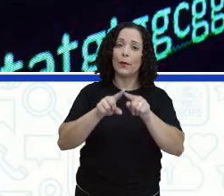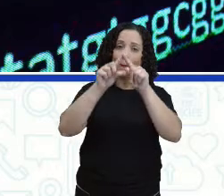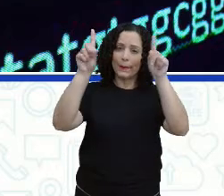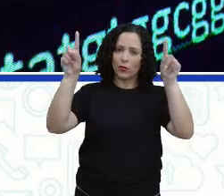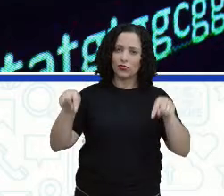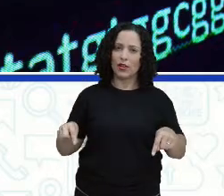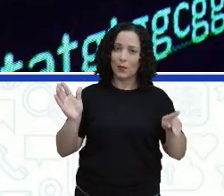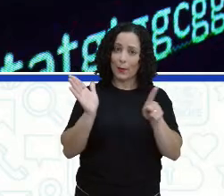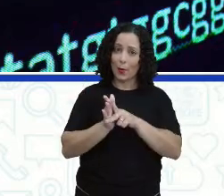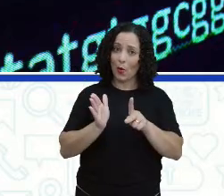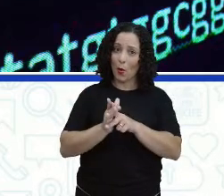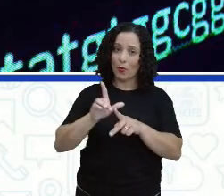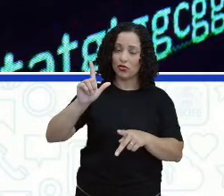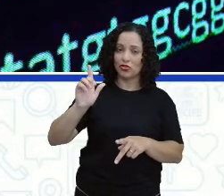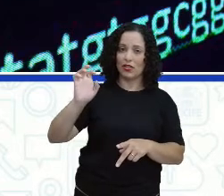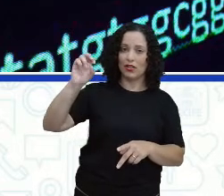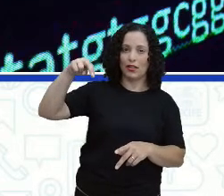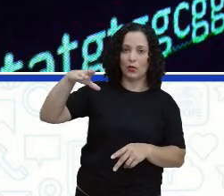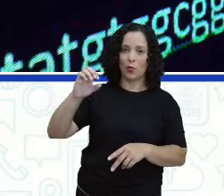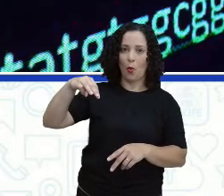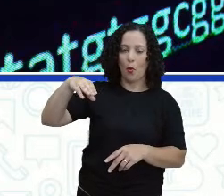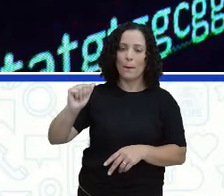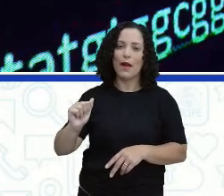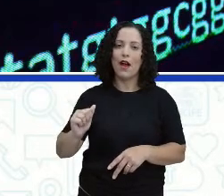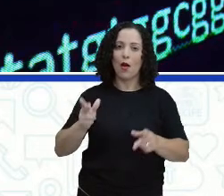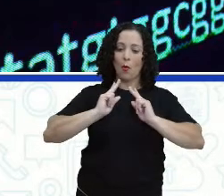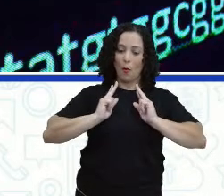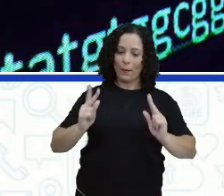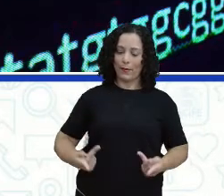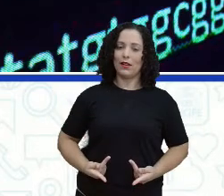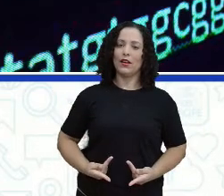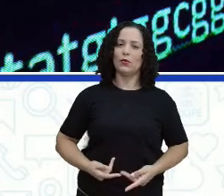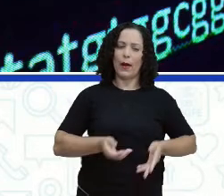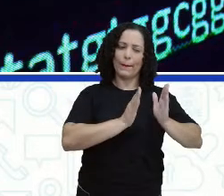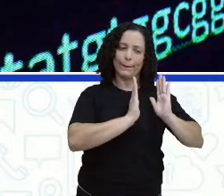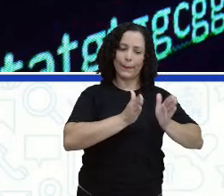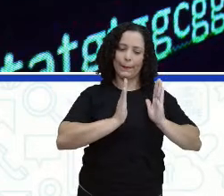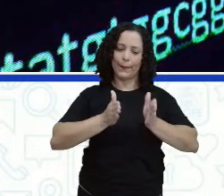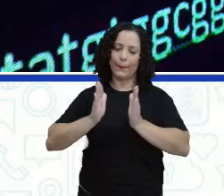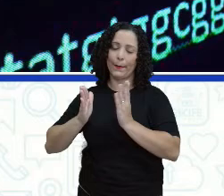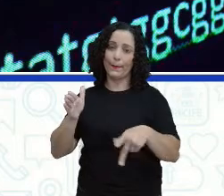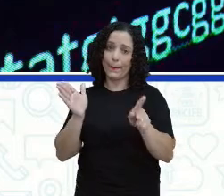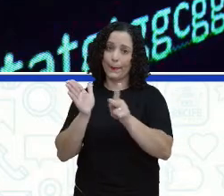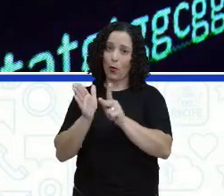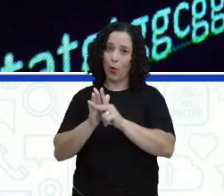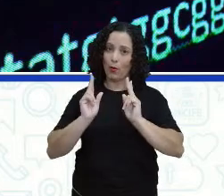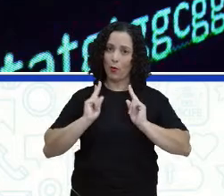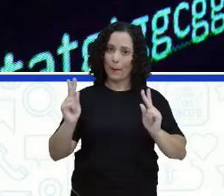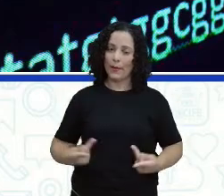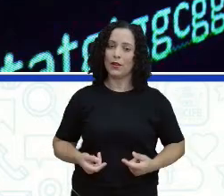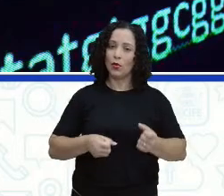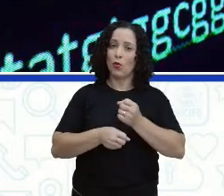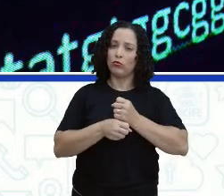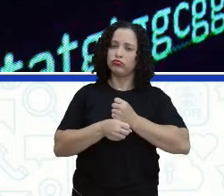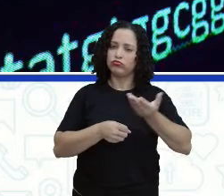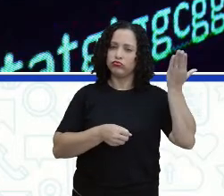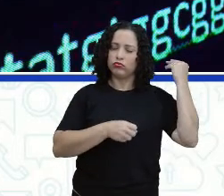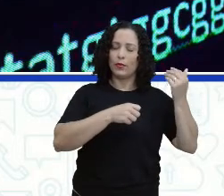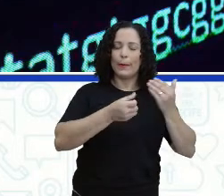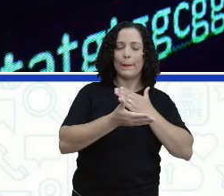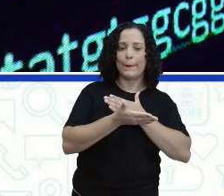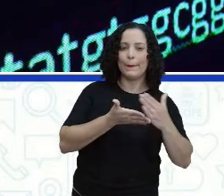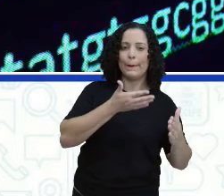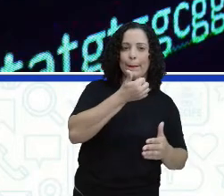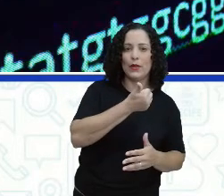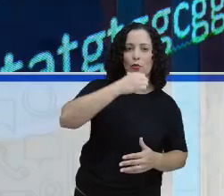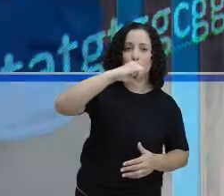genoma humano, para a gente sequenciar esse genoma, né, da nossa raça, ele começou em 1990 e foi até